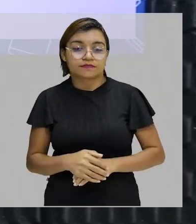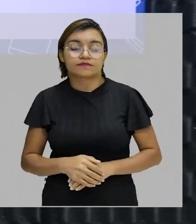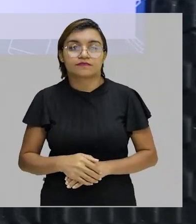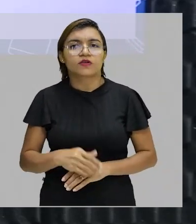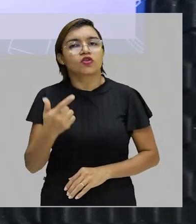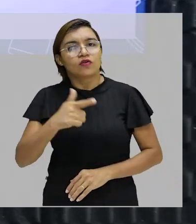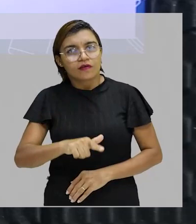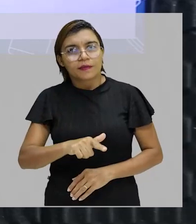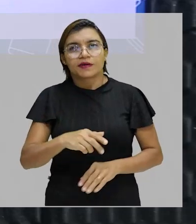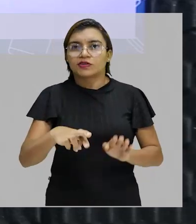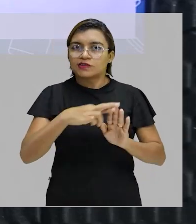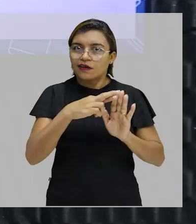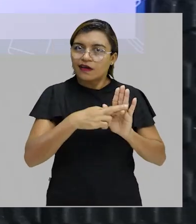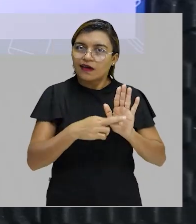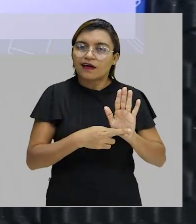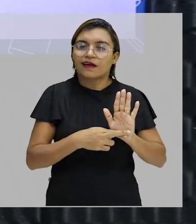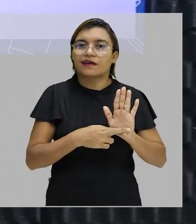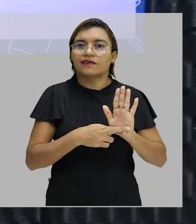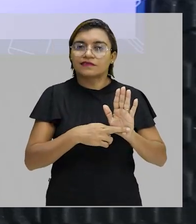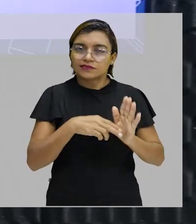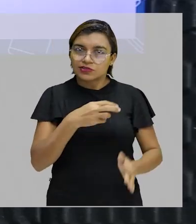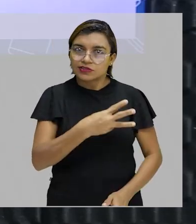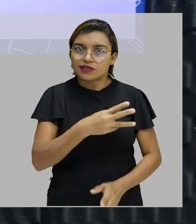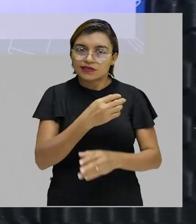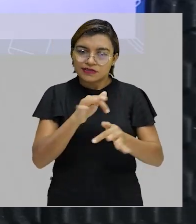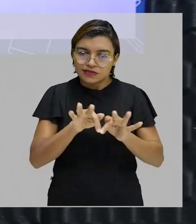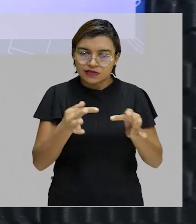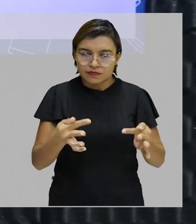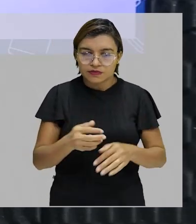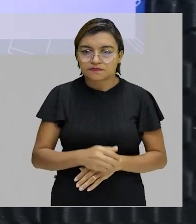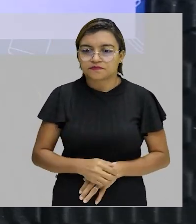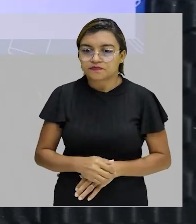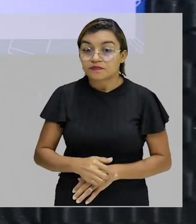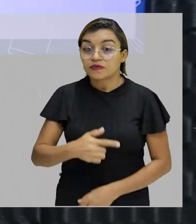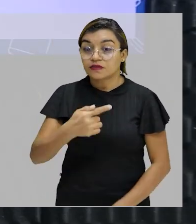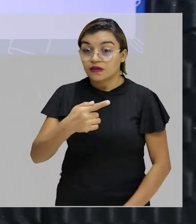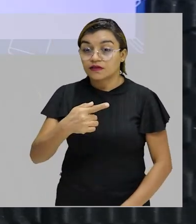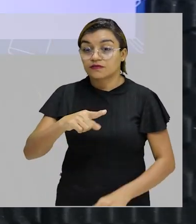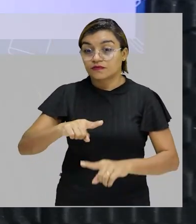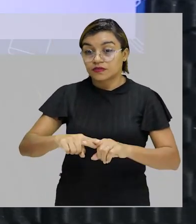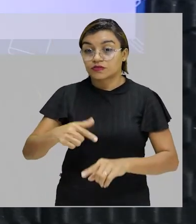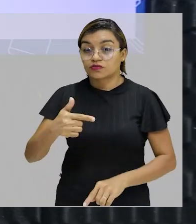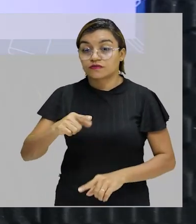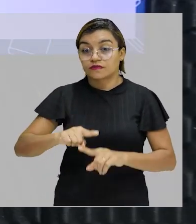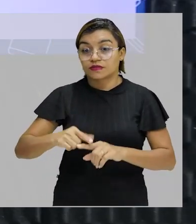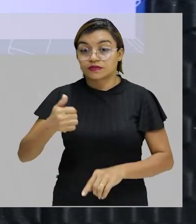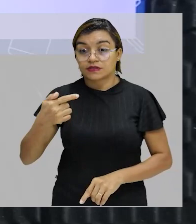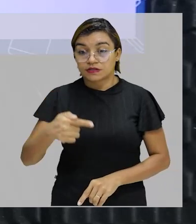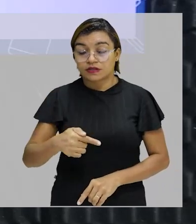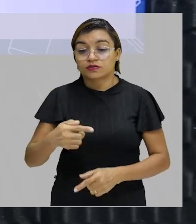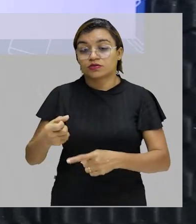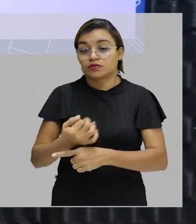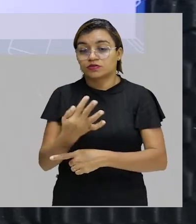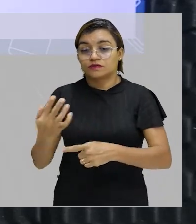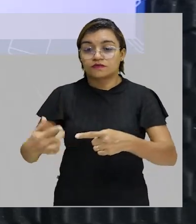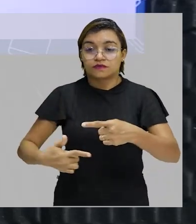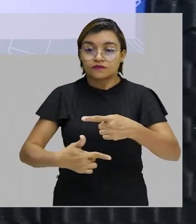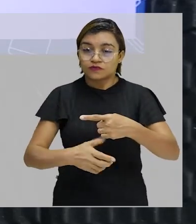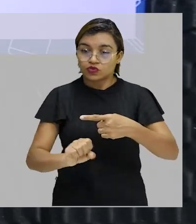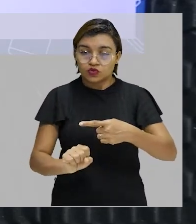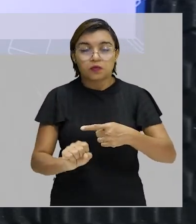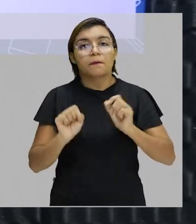de 3 simples. Então, vai ficar 7 vezes 2 vezes 17, dividido por 28. Tudo bem? Você